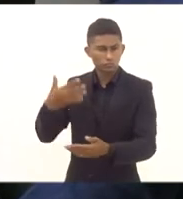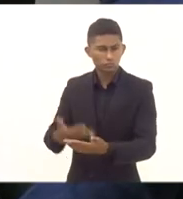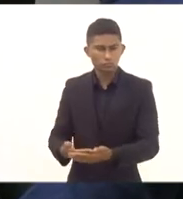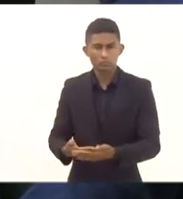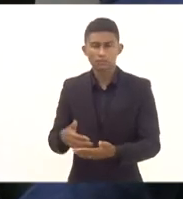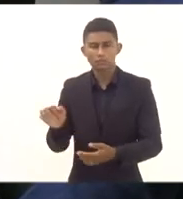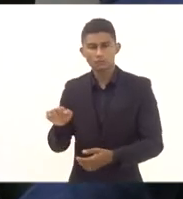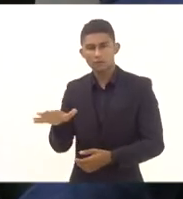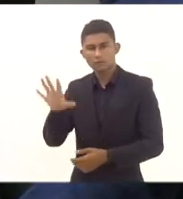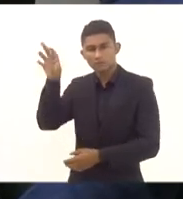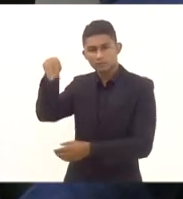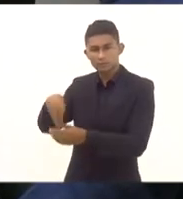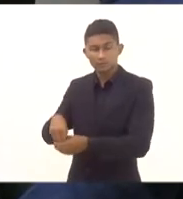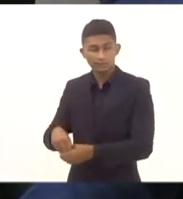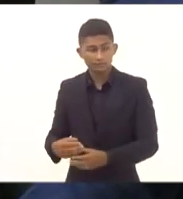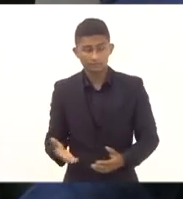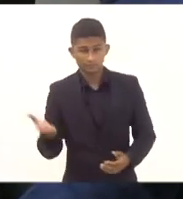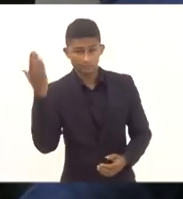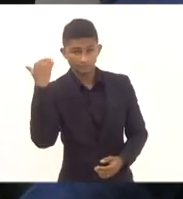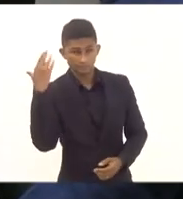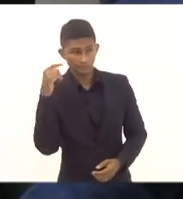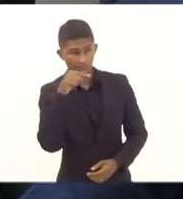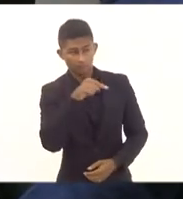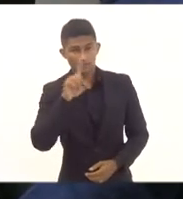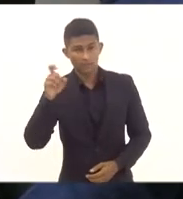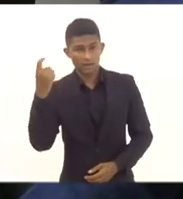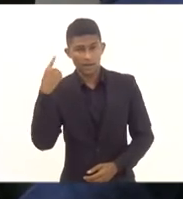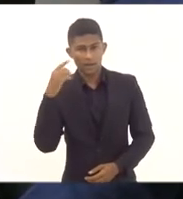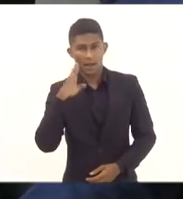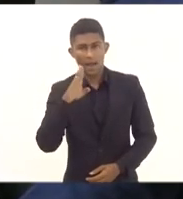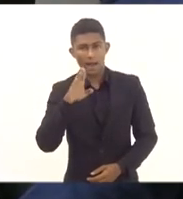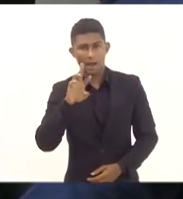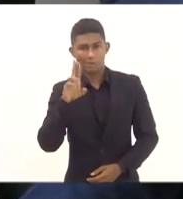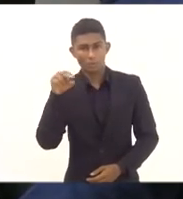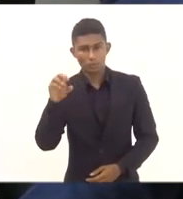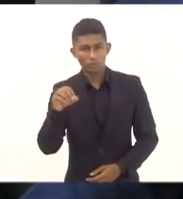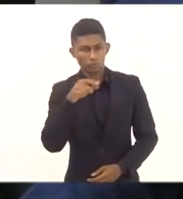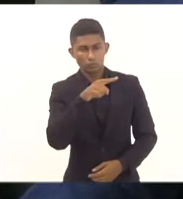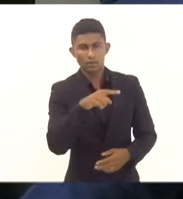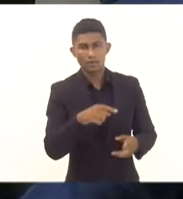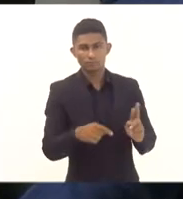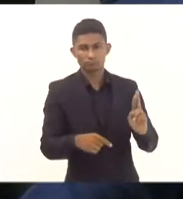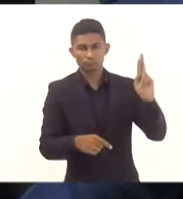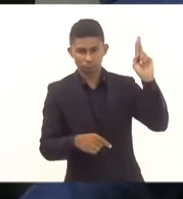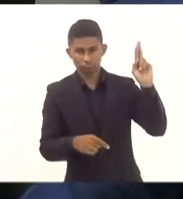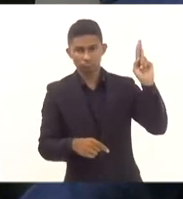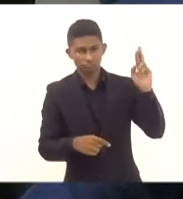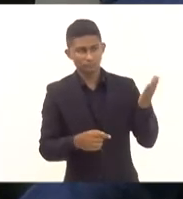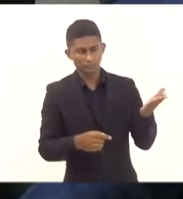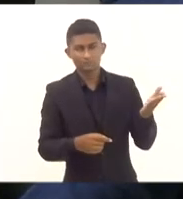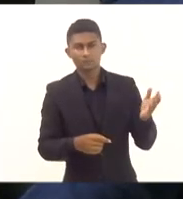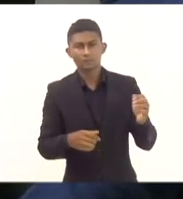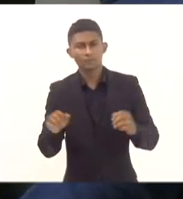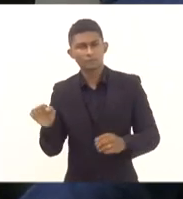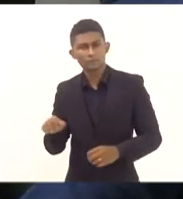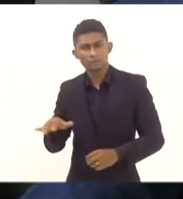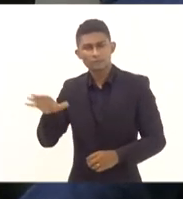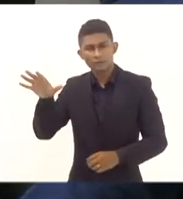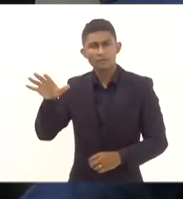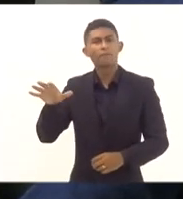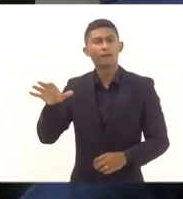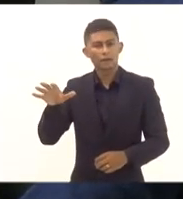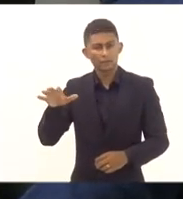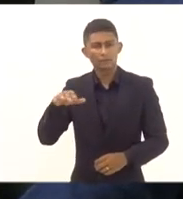o Bruno era era era gerente microcrédito na época rodou eu estou das favelas do